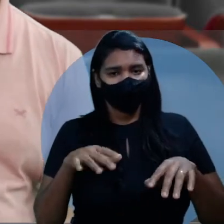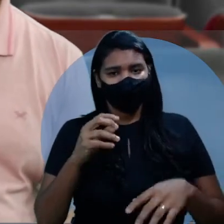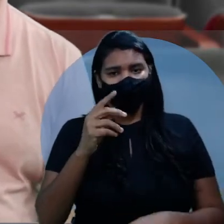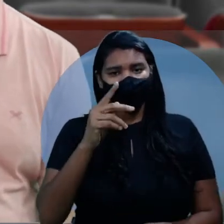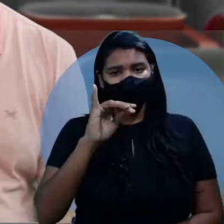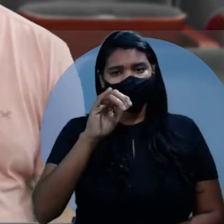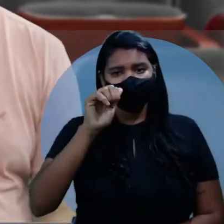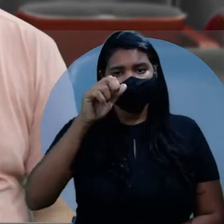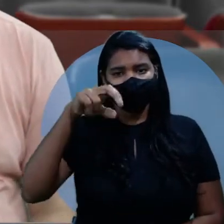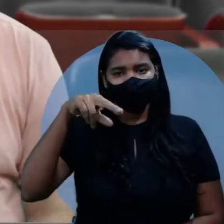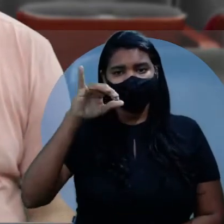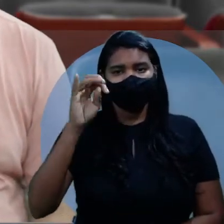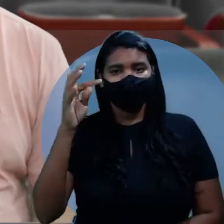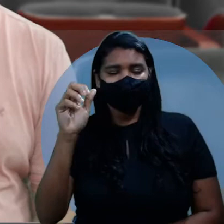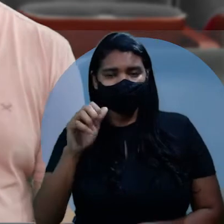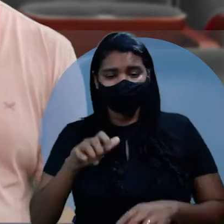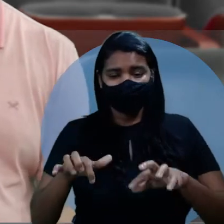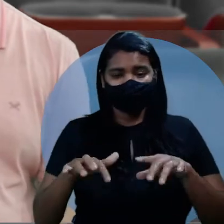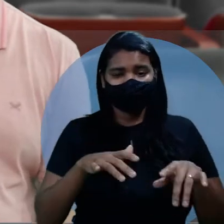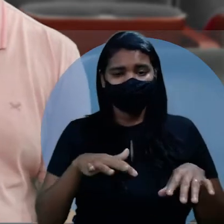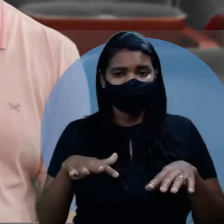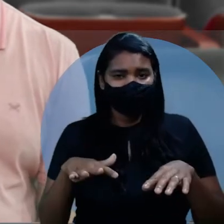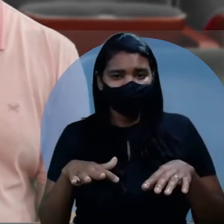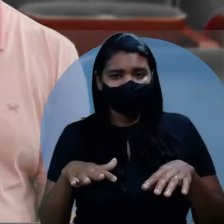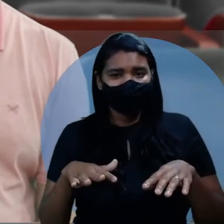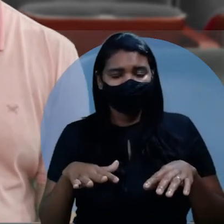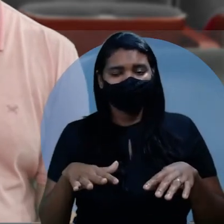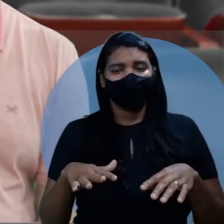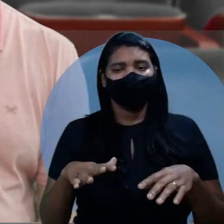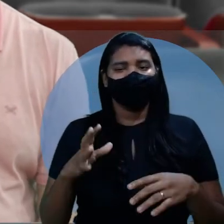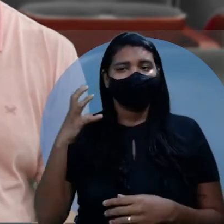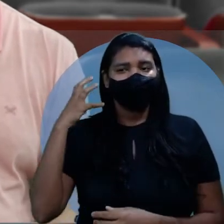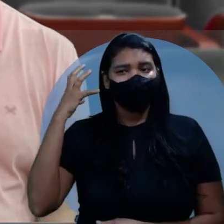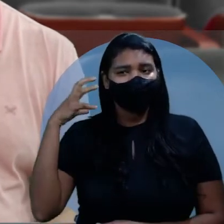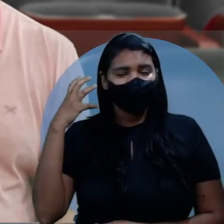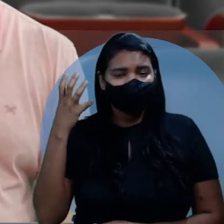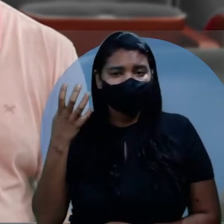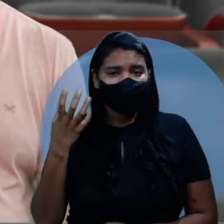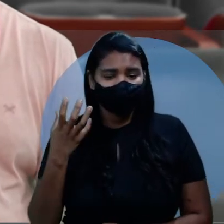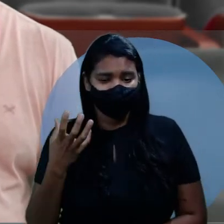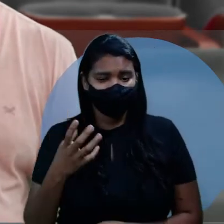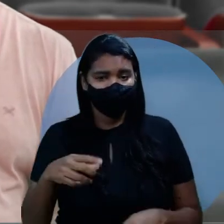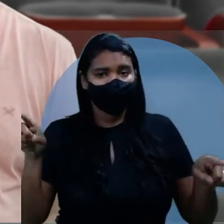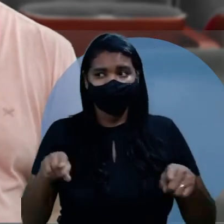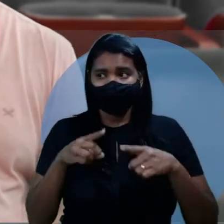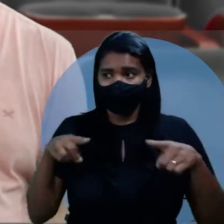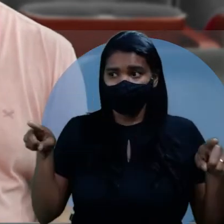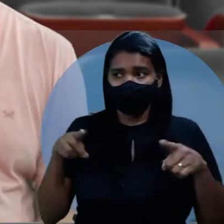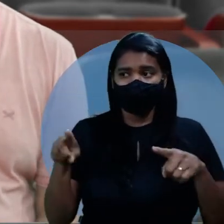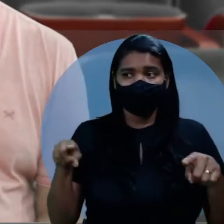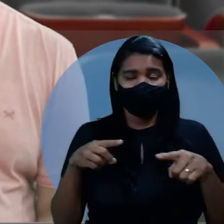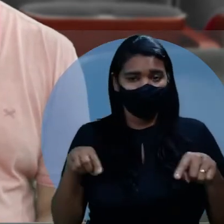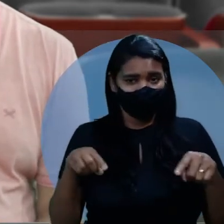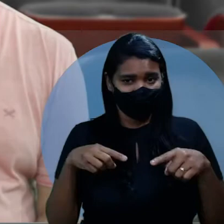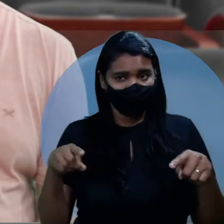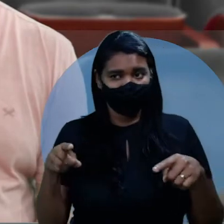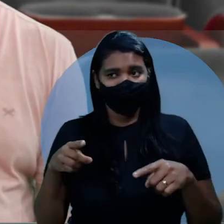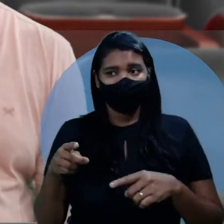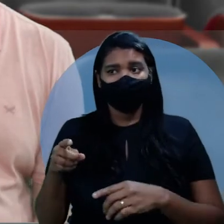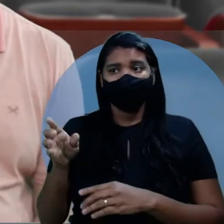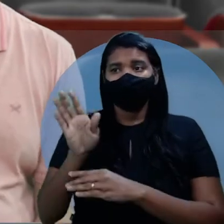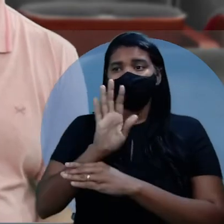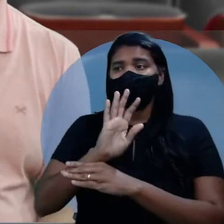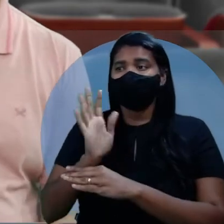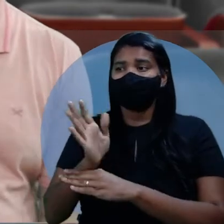a dramaticidade das cenas e existia algumas salas de cinema que tinha uma orquestra completa. Então o filme se passava e a